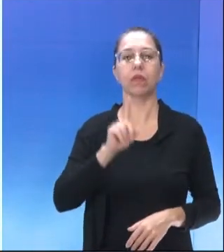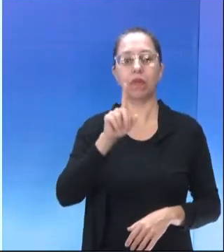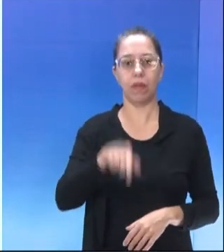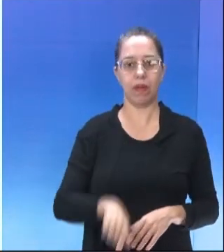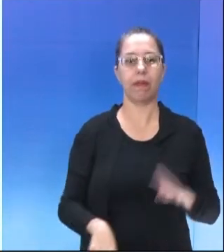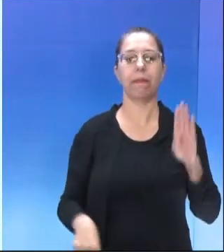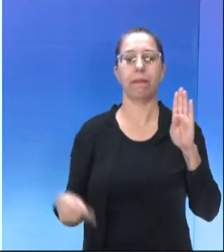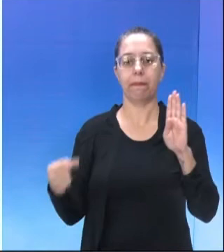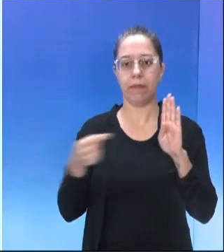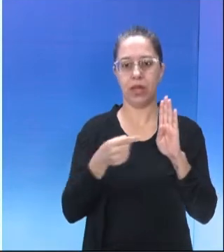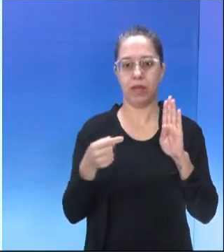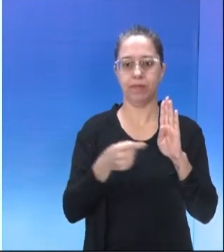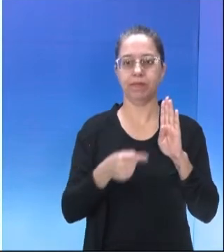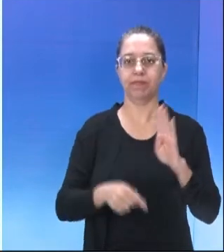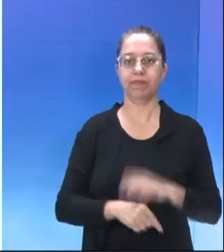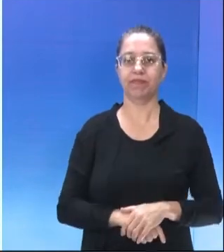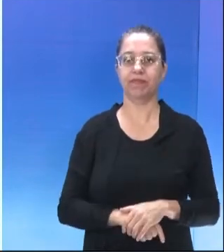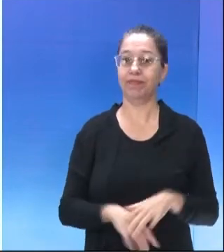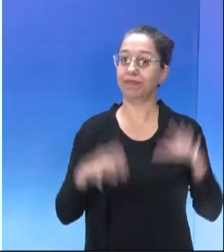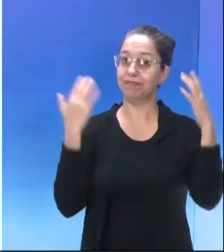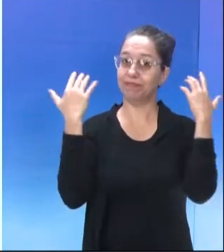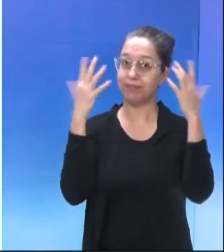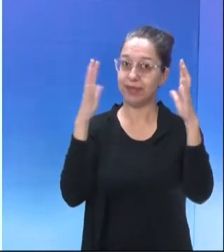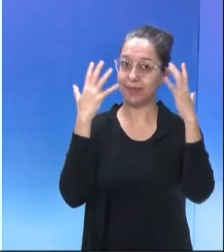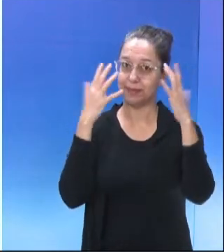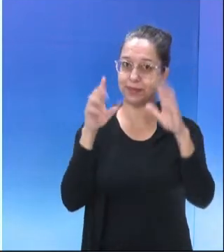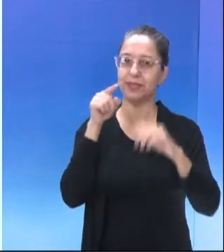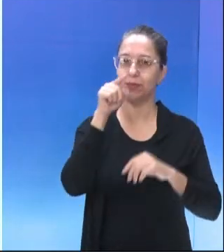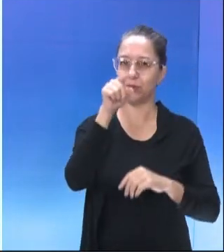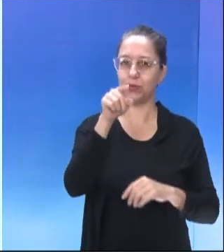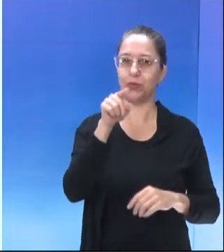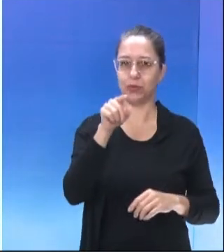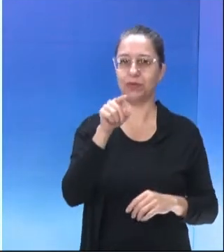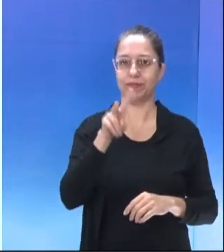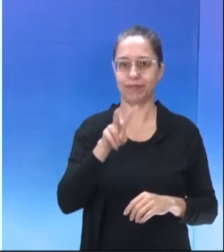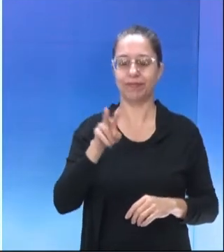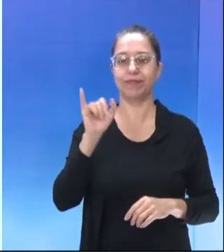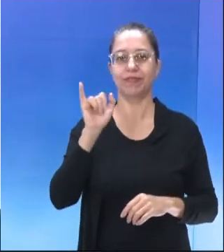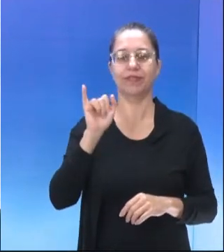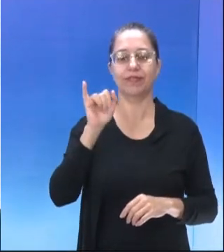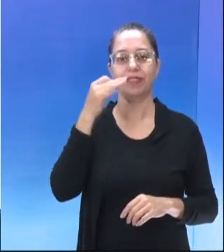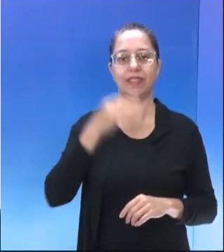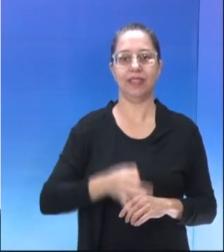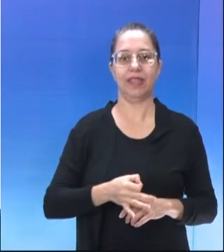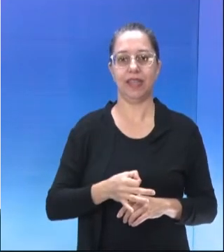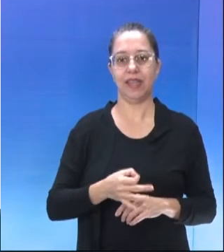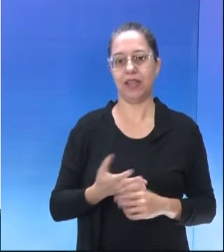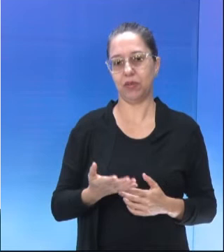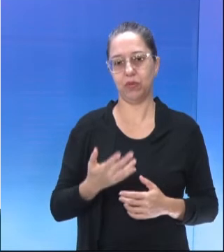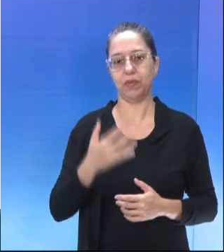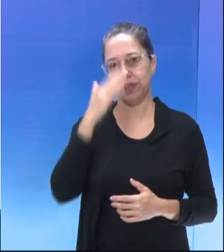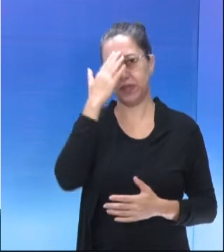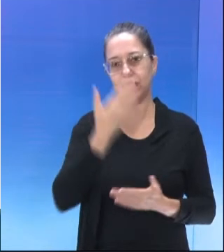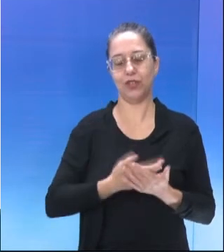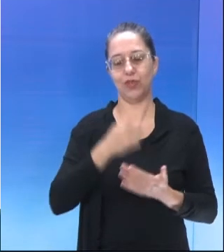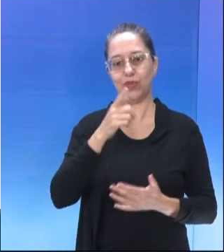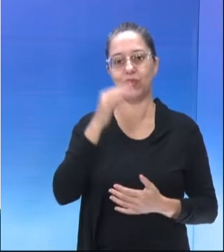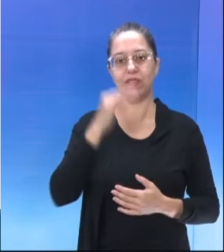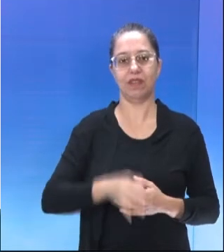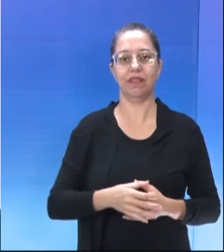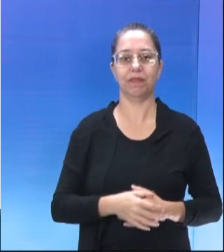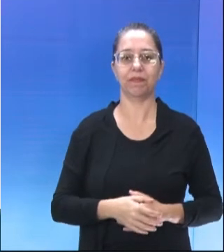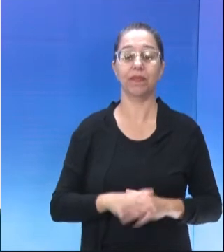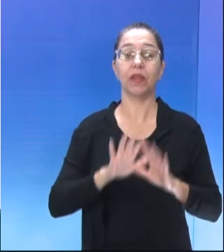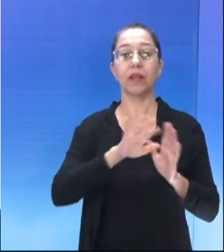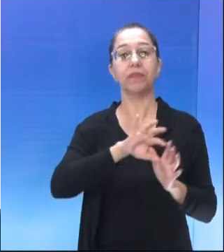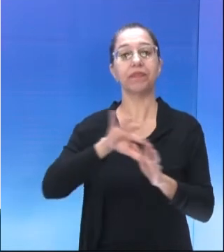gabarito B, tá? Parabéns para você, eu tenho certeza que você acertava essa aqui, tá? Então, vamos para mais um item,